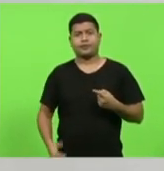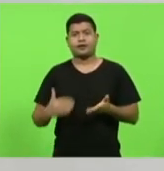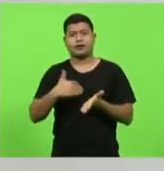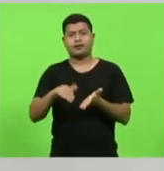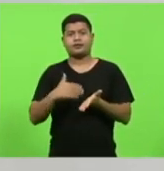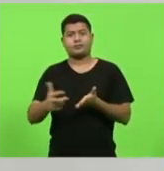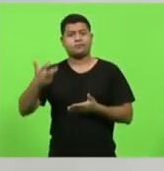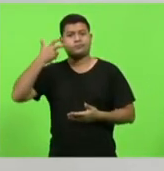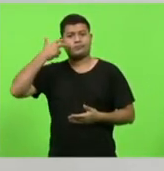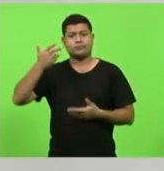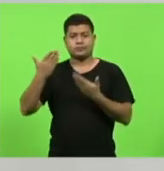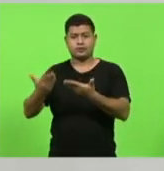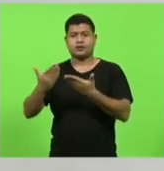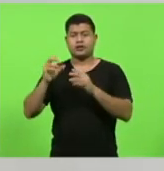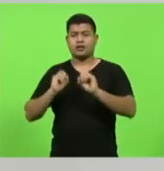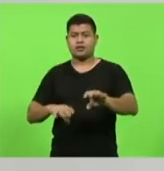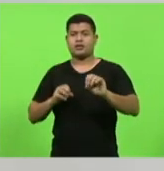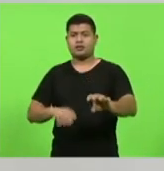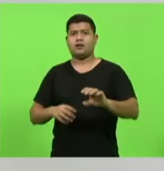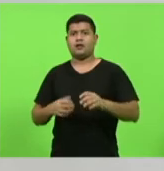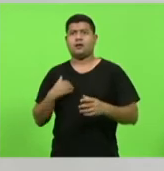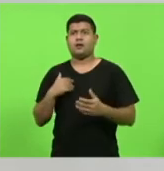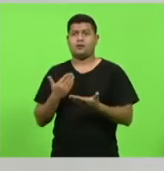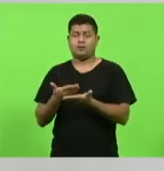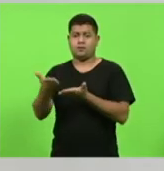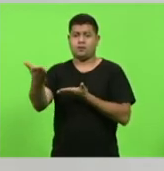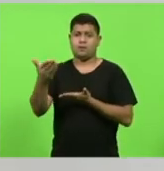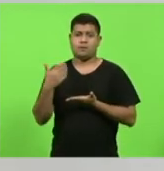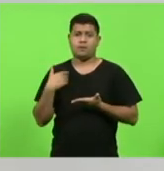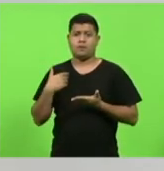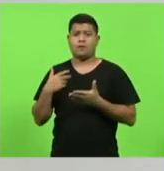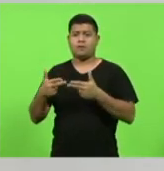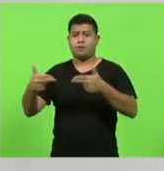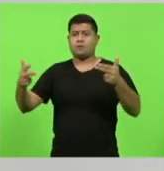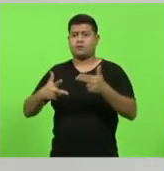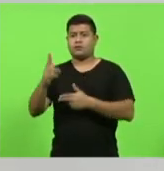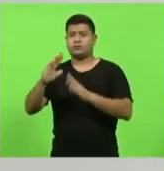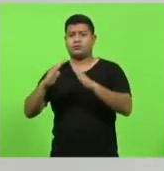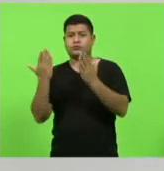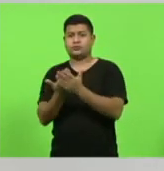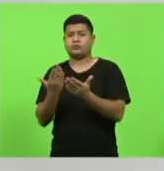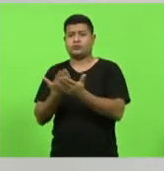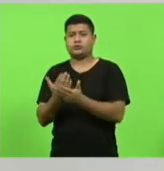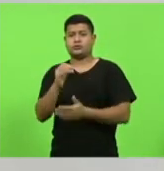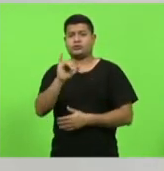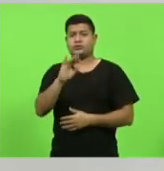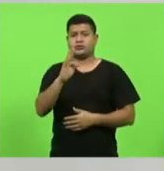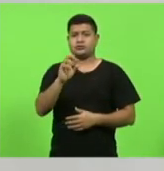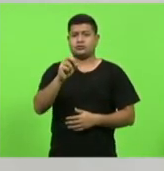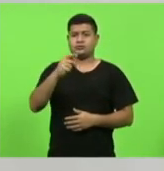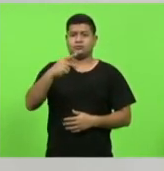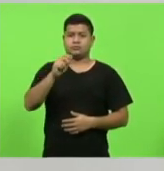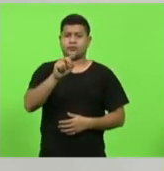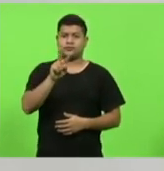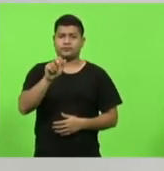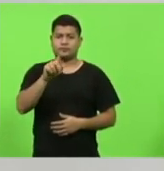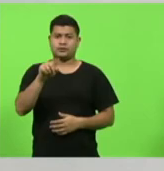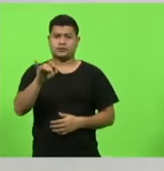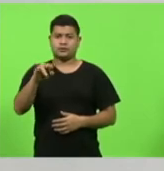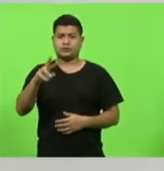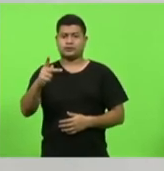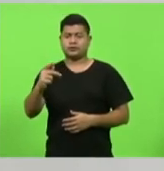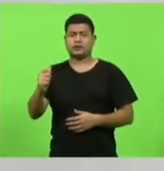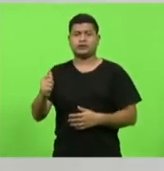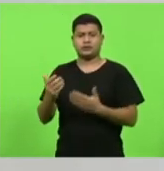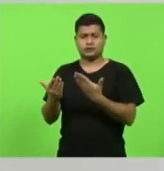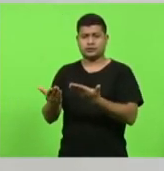Vampiro da Educação, que faça a inauguração, deputado Ismael, da escola da Itoupavazinha, escola Senador Evelásio